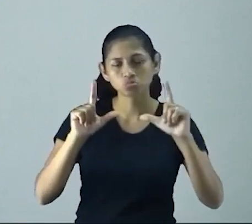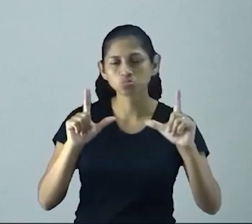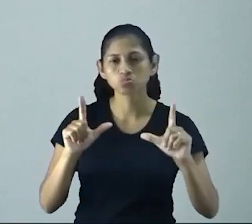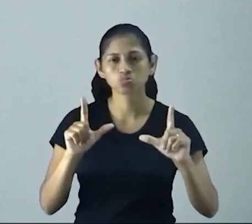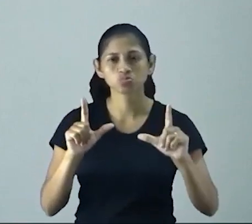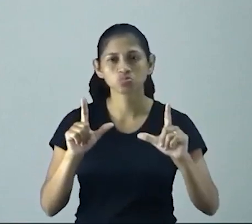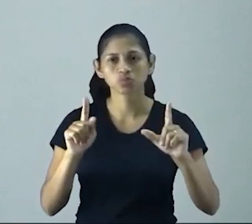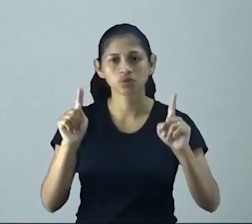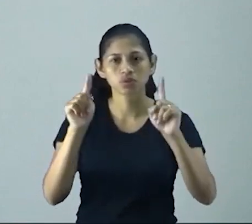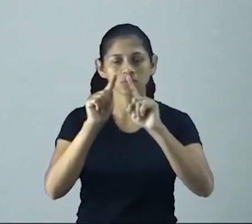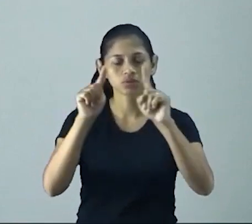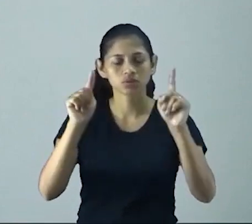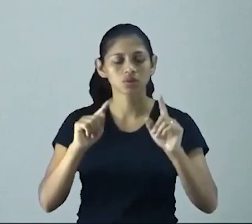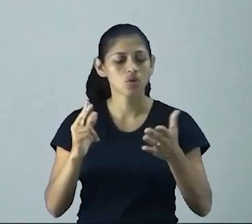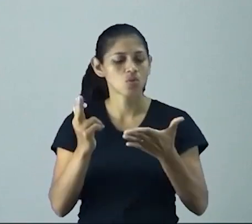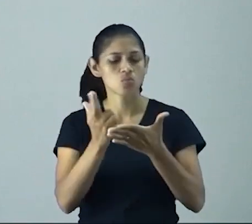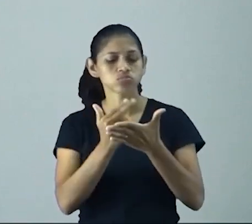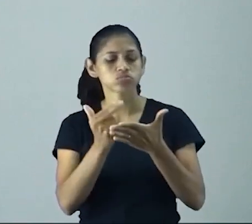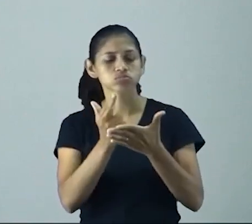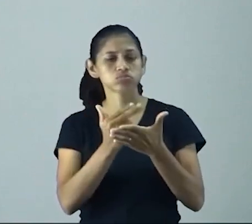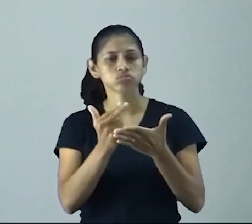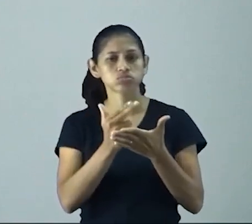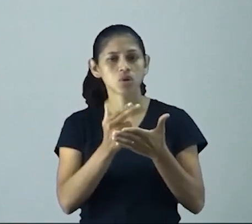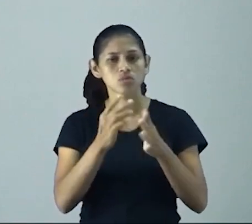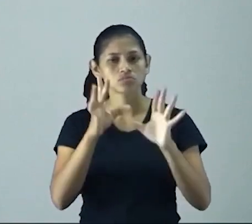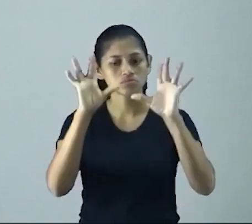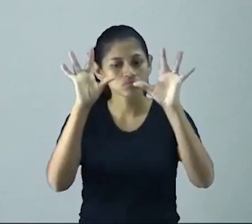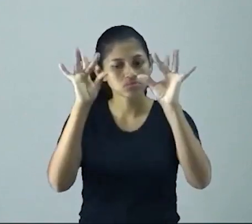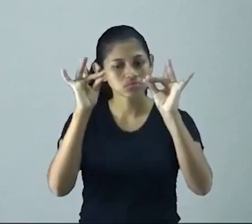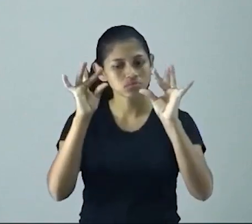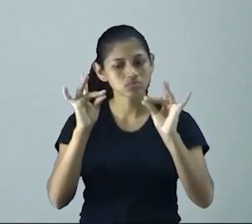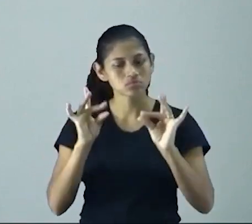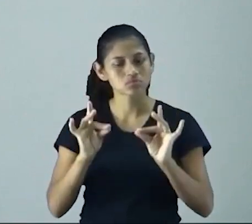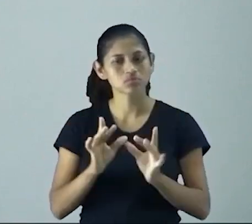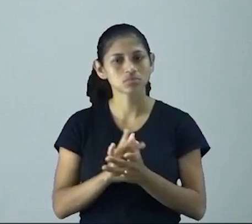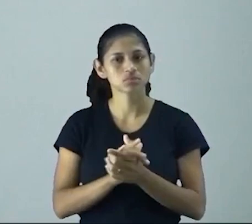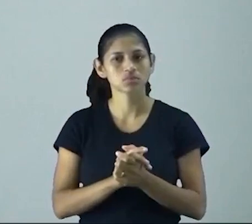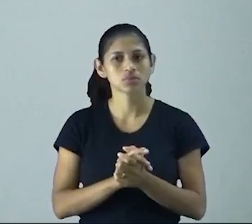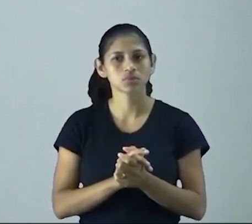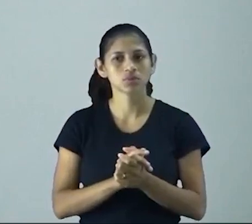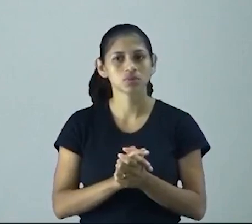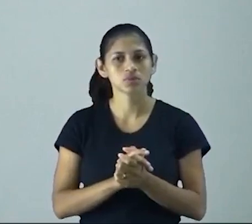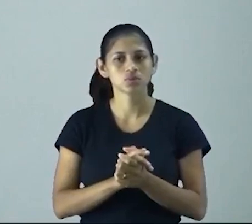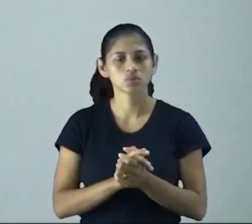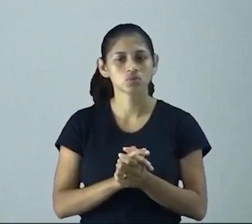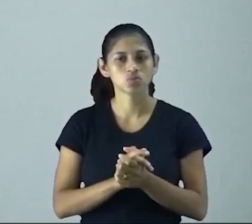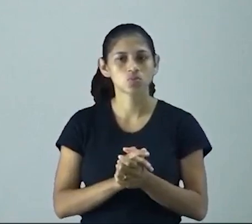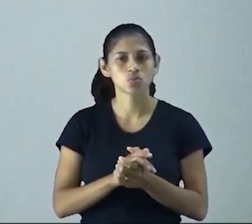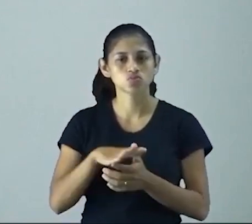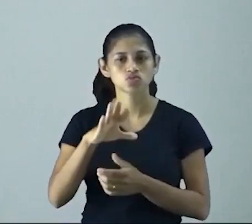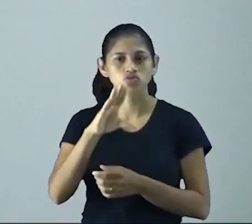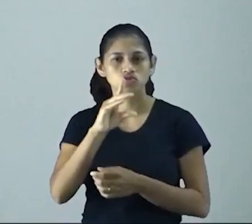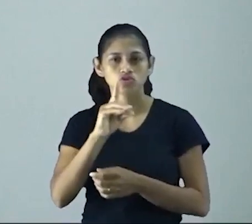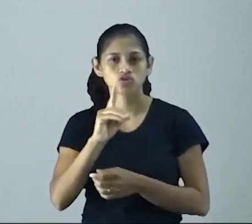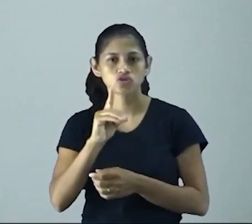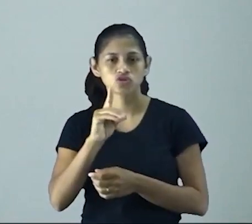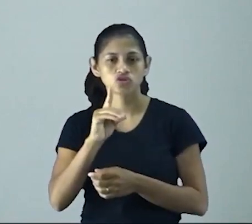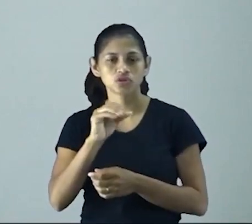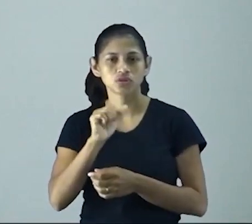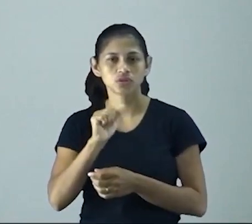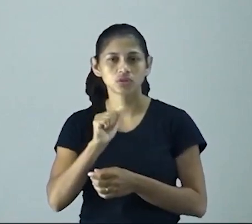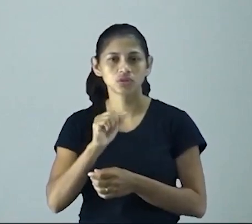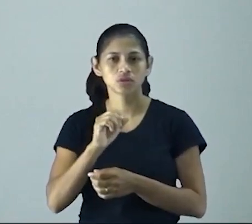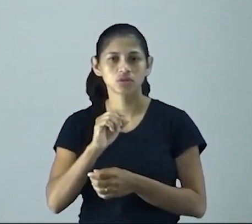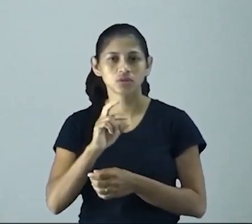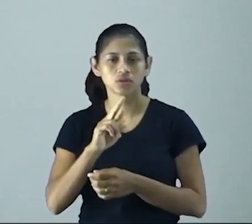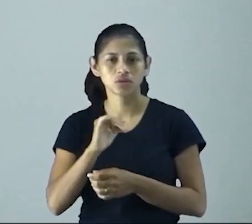vai lá, faz um retrato falado de alguém, você tem que descrever com perfeição. Nós temos os diários, né, que vão descrever o